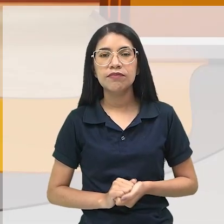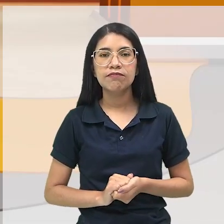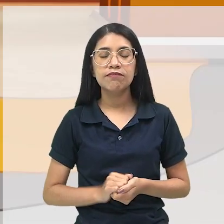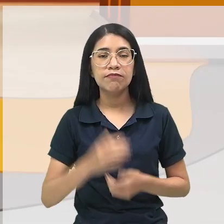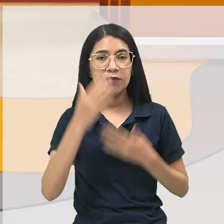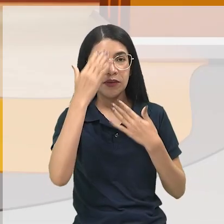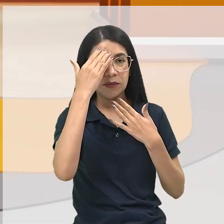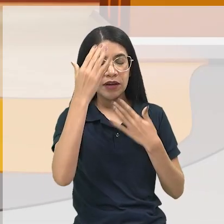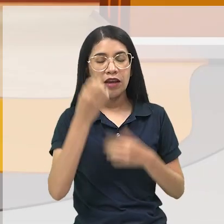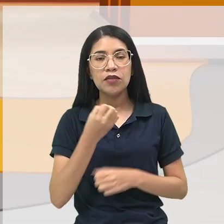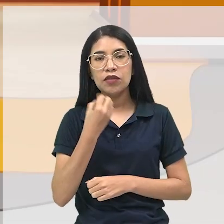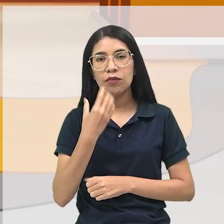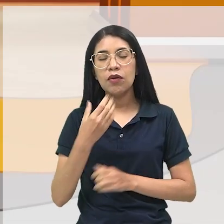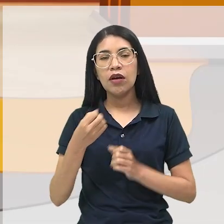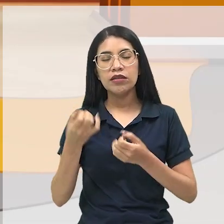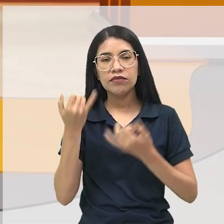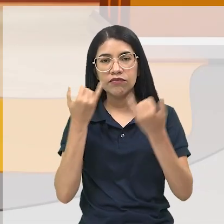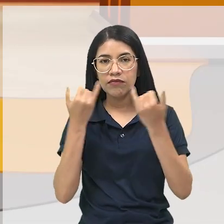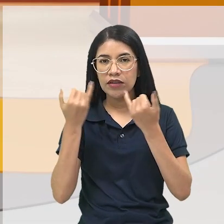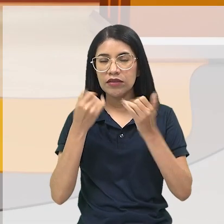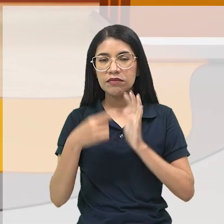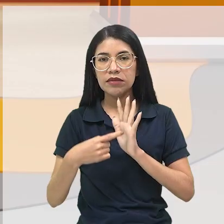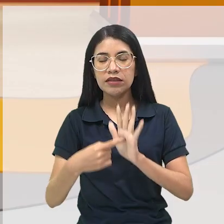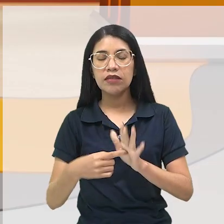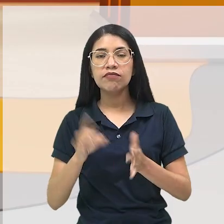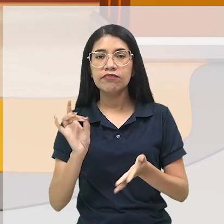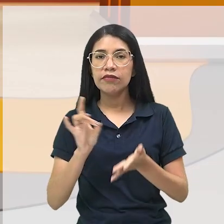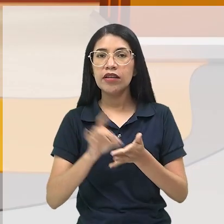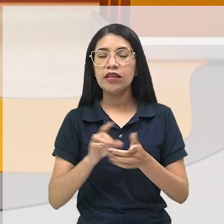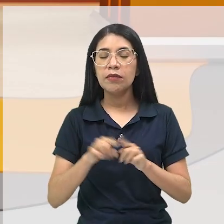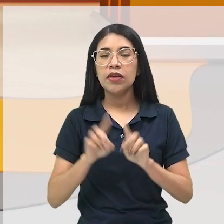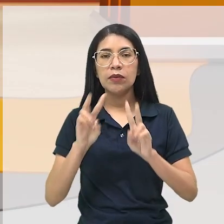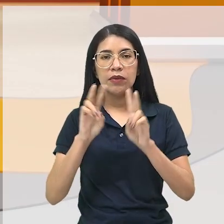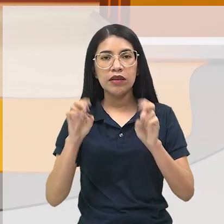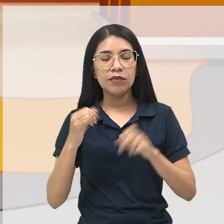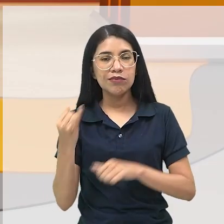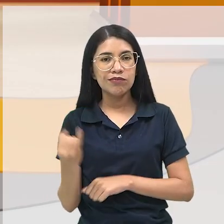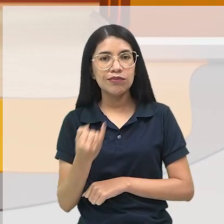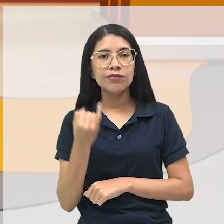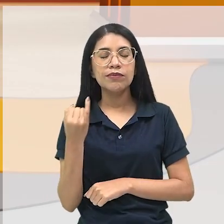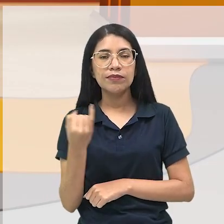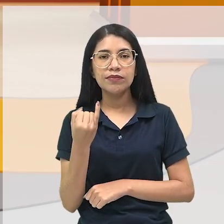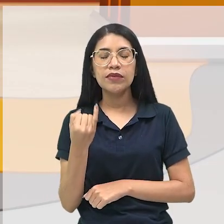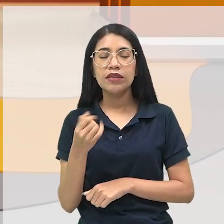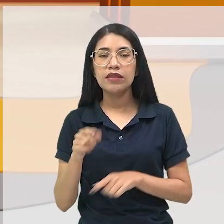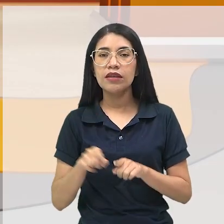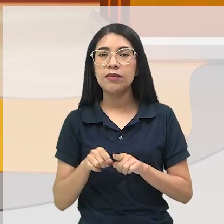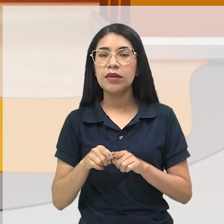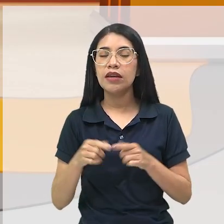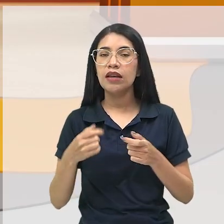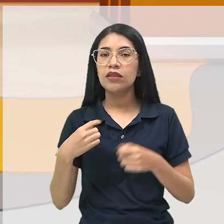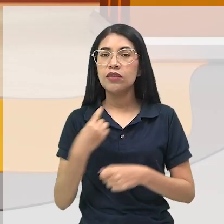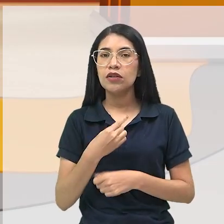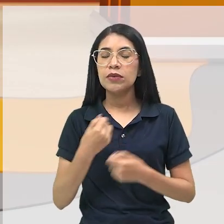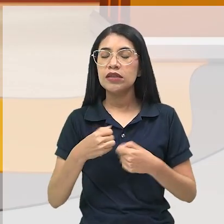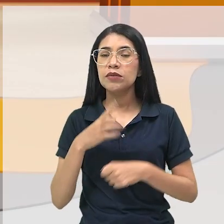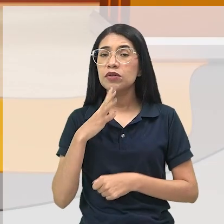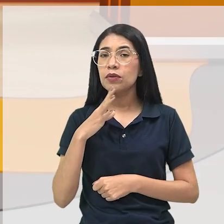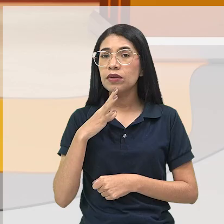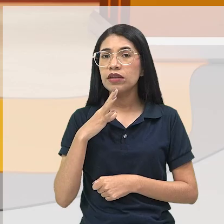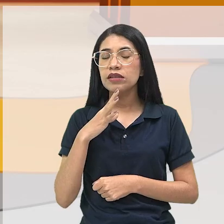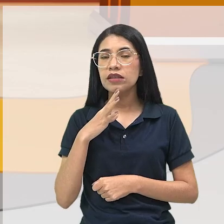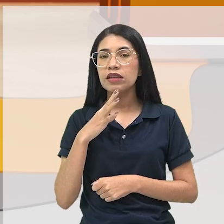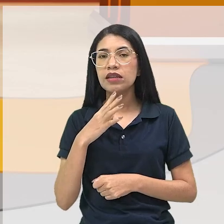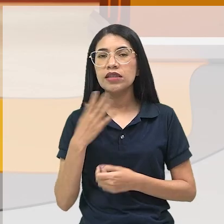Valeu, olha, muito bom a informação. E realmente o assunto é muito sério, né? A gente tem que conhecer, a gente